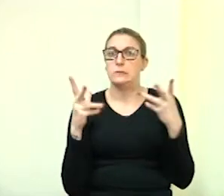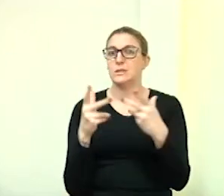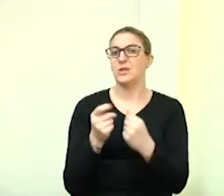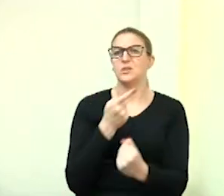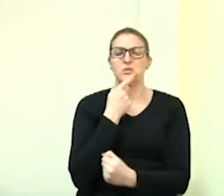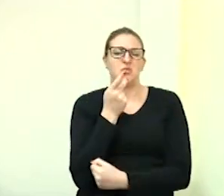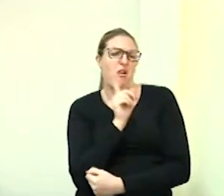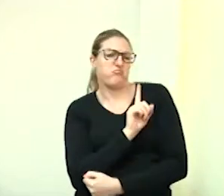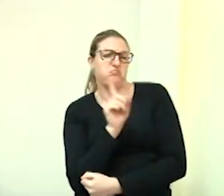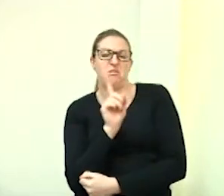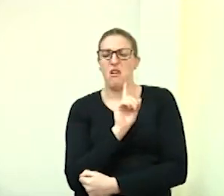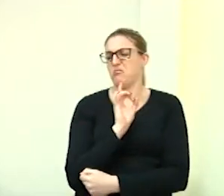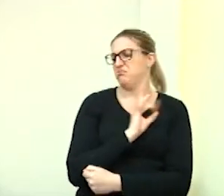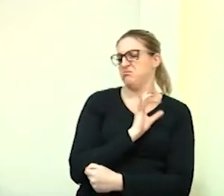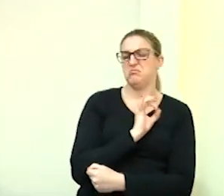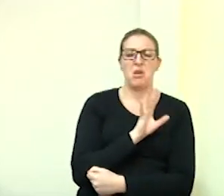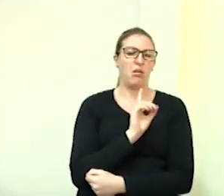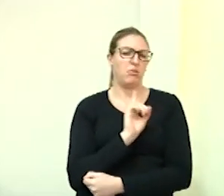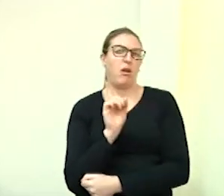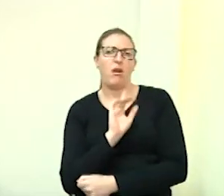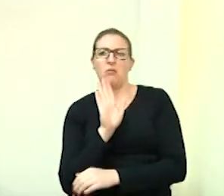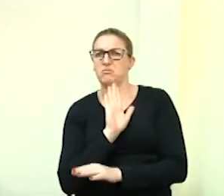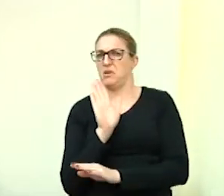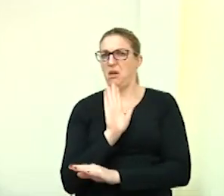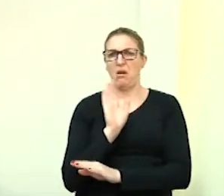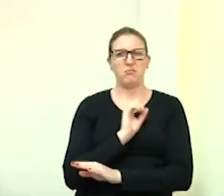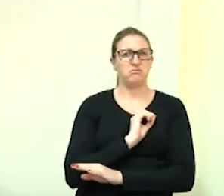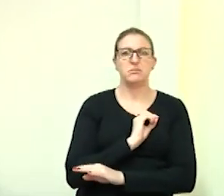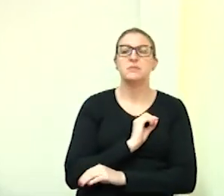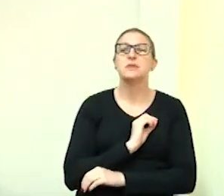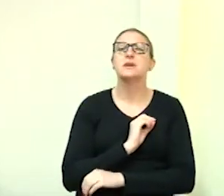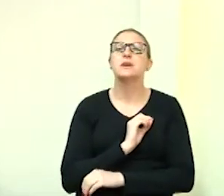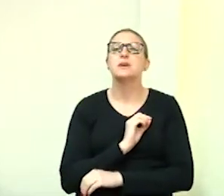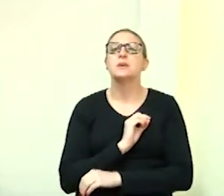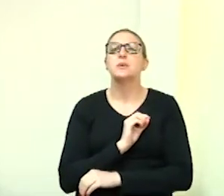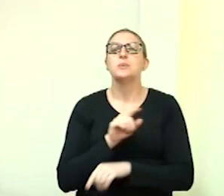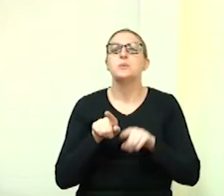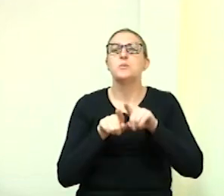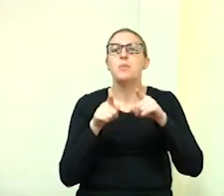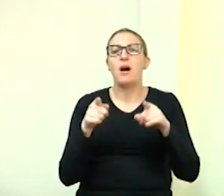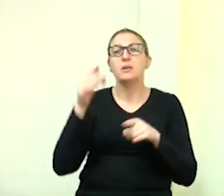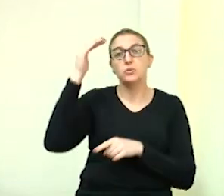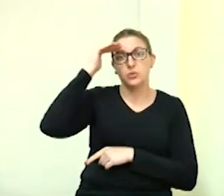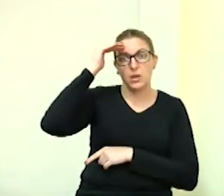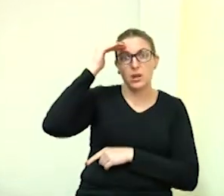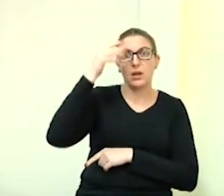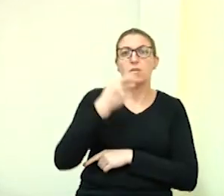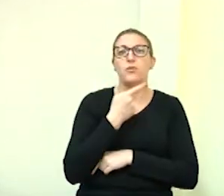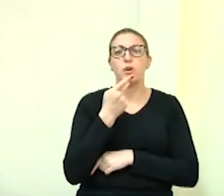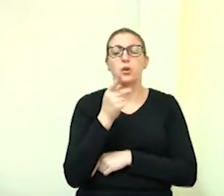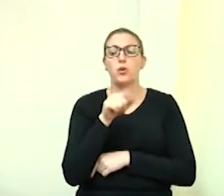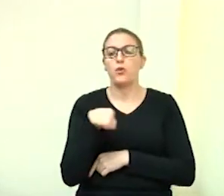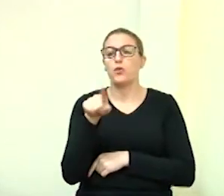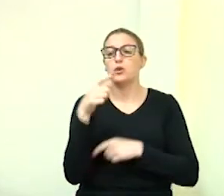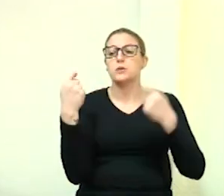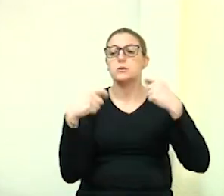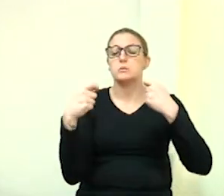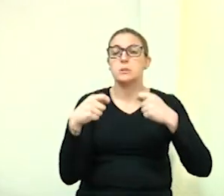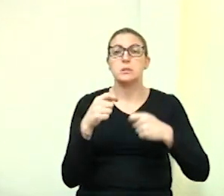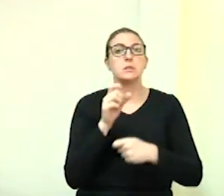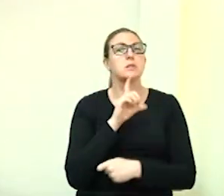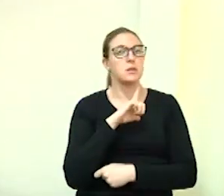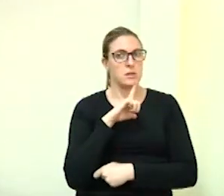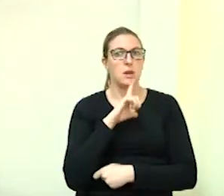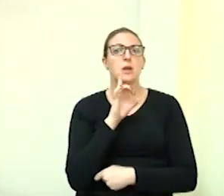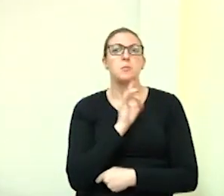bom eu não tenho e tal aquela história e ele disse vocês têm que ter medo de granada porque o momento que vocês perderem o medo ela explode na